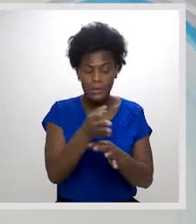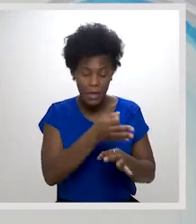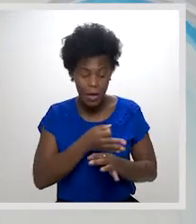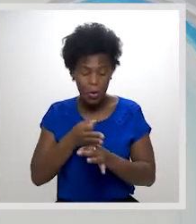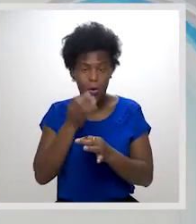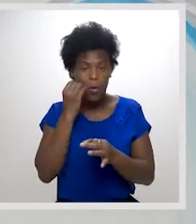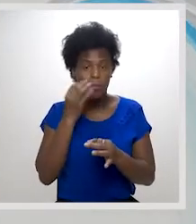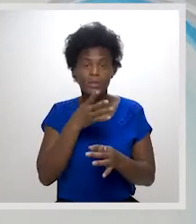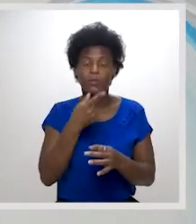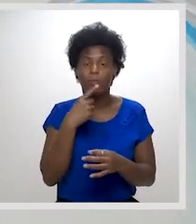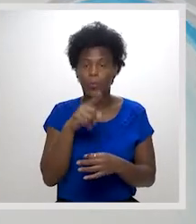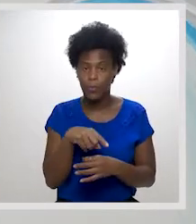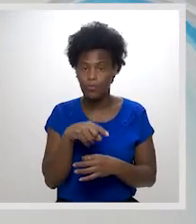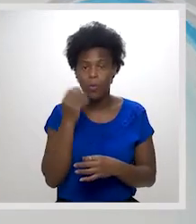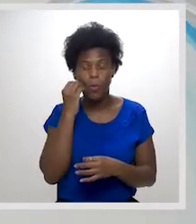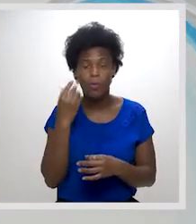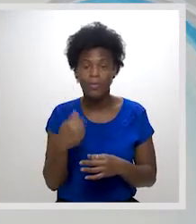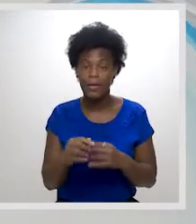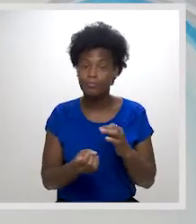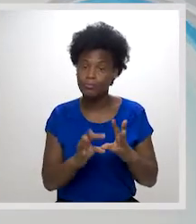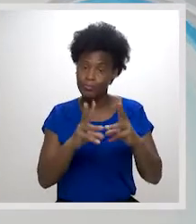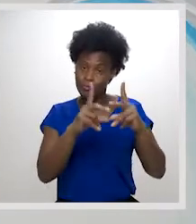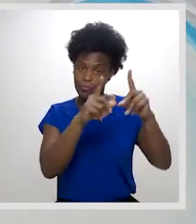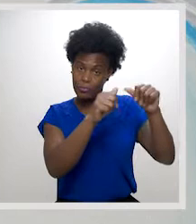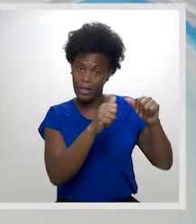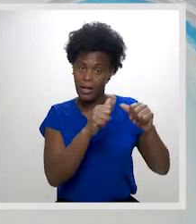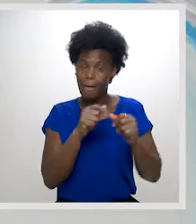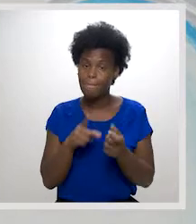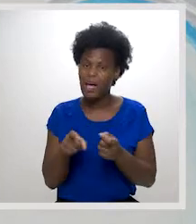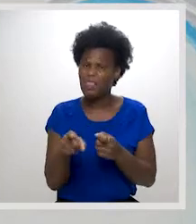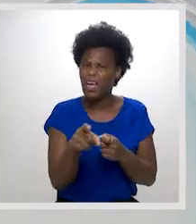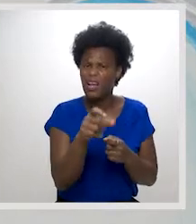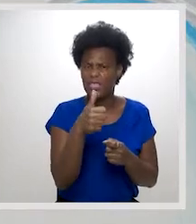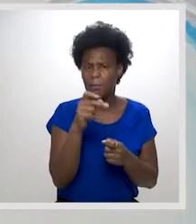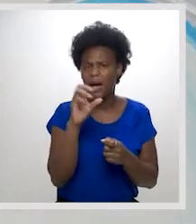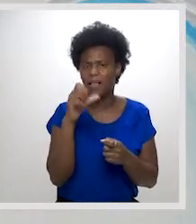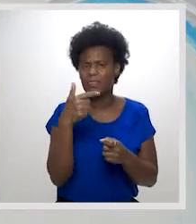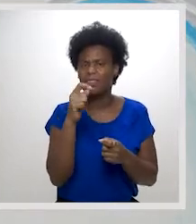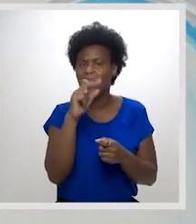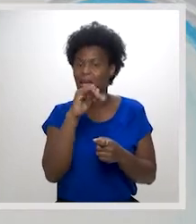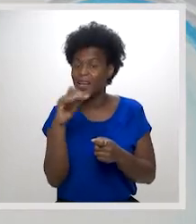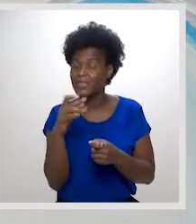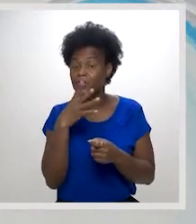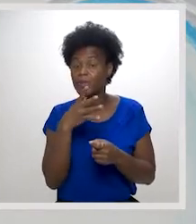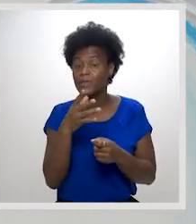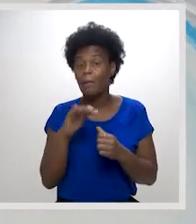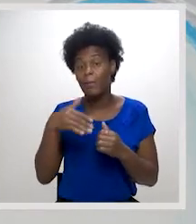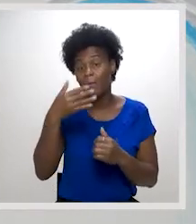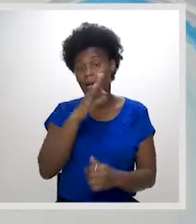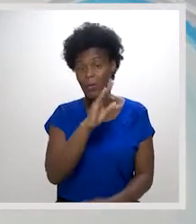Como é que teriam, já volto a repetir de novo, como é que teriam evoluído as bactérias, que nós os chamamos os